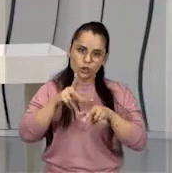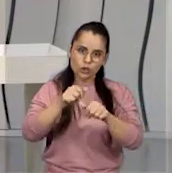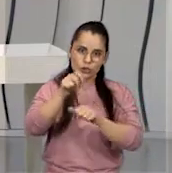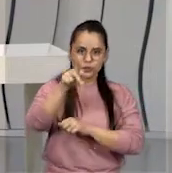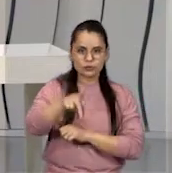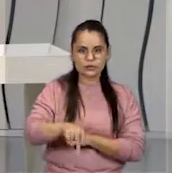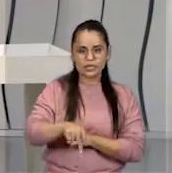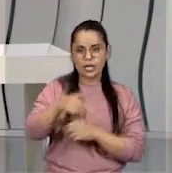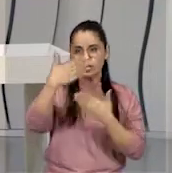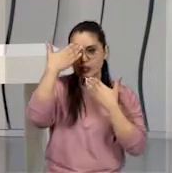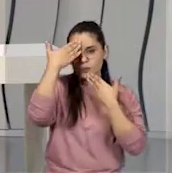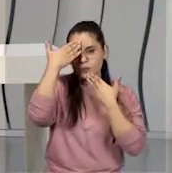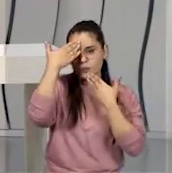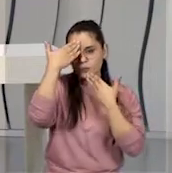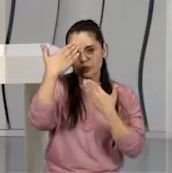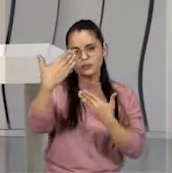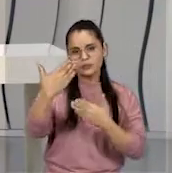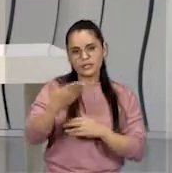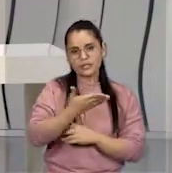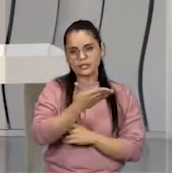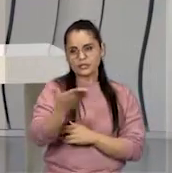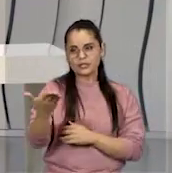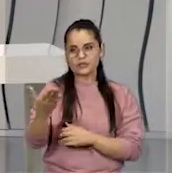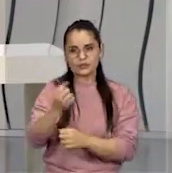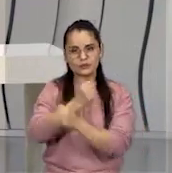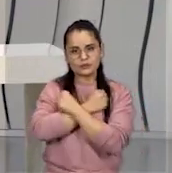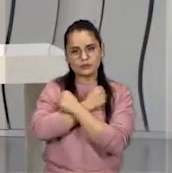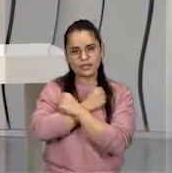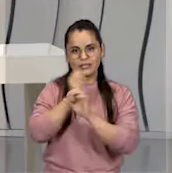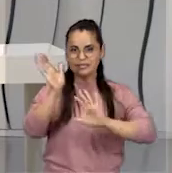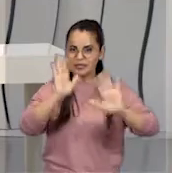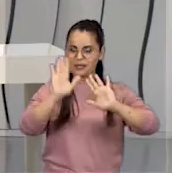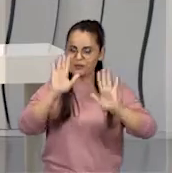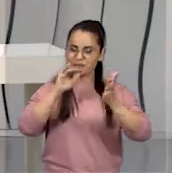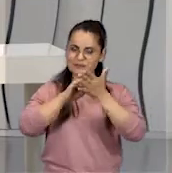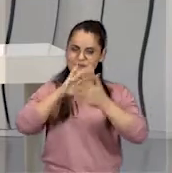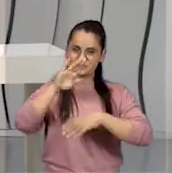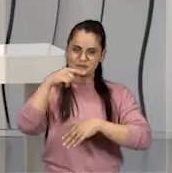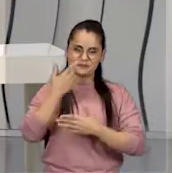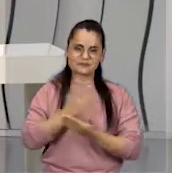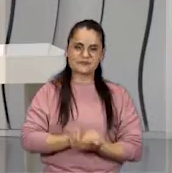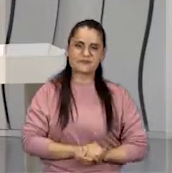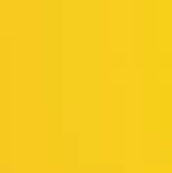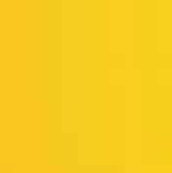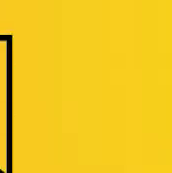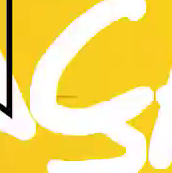Muito obrigada, pessoal. Um forte abraço. Até a nossa próxima aula.